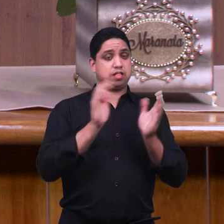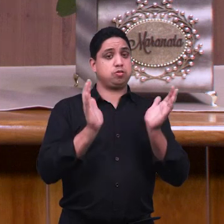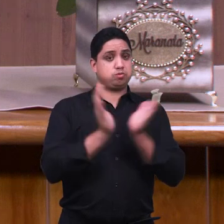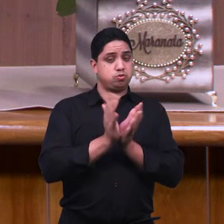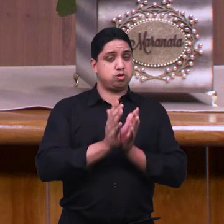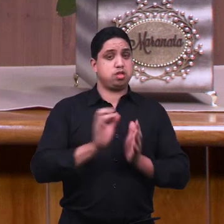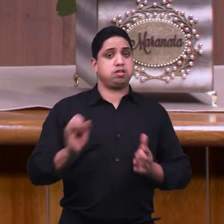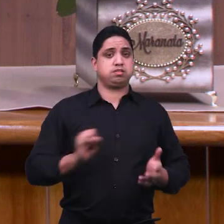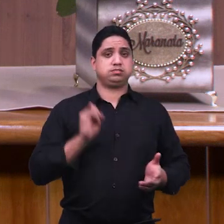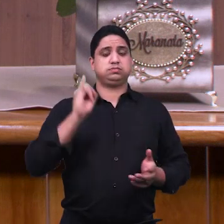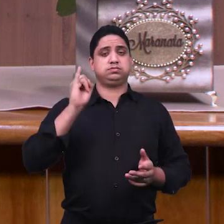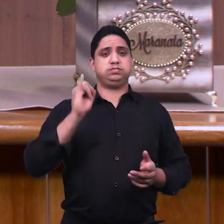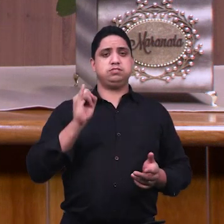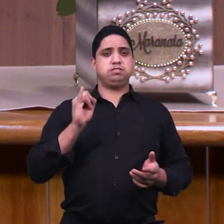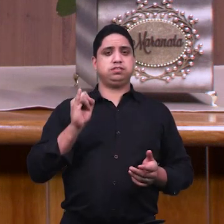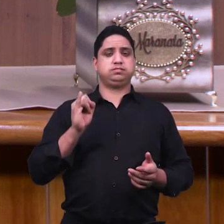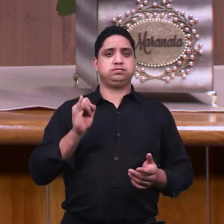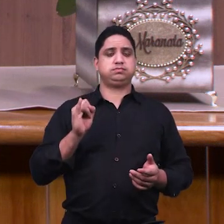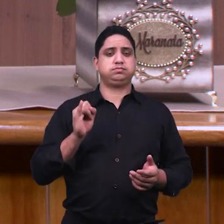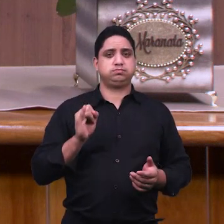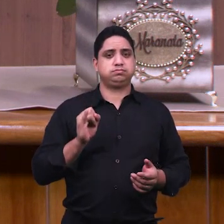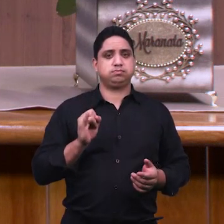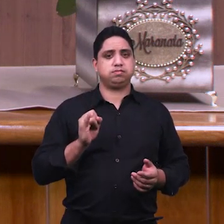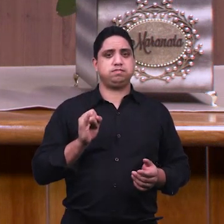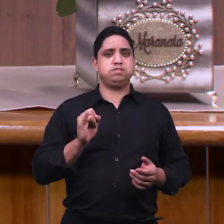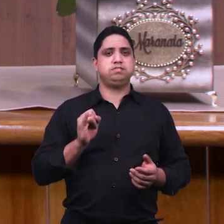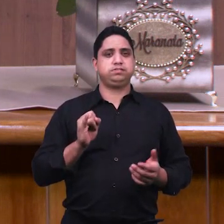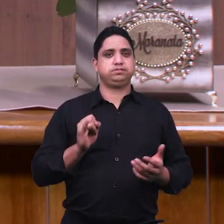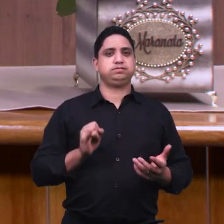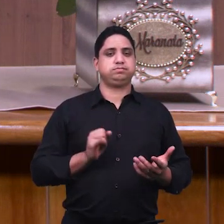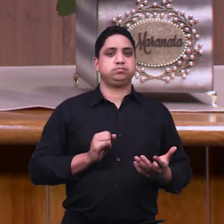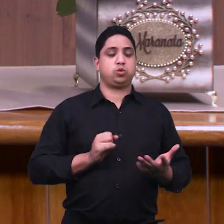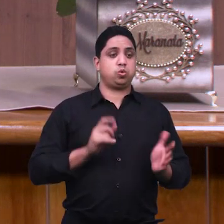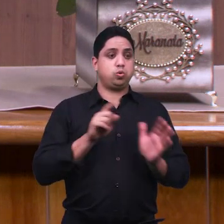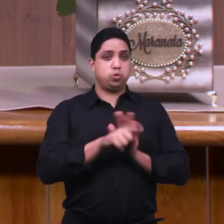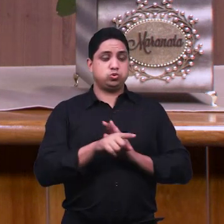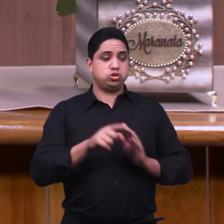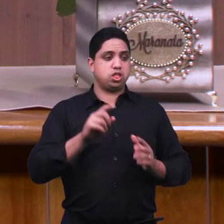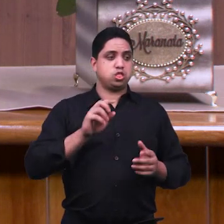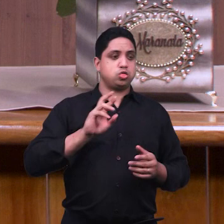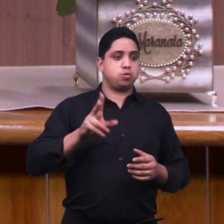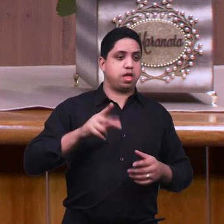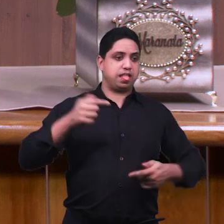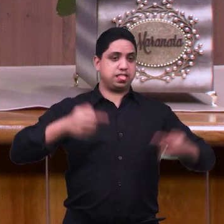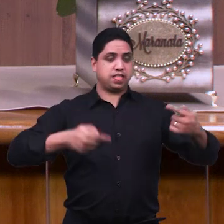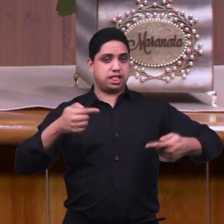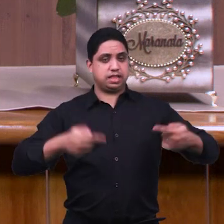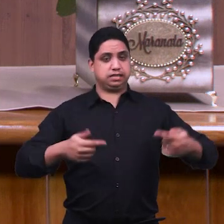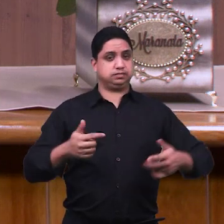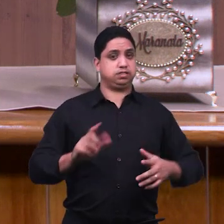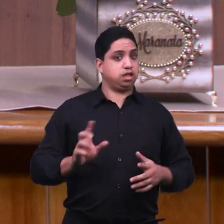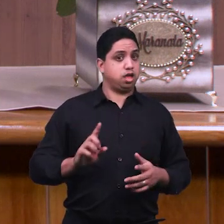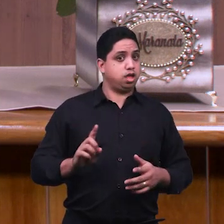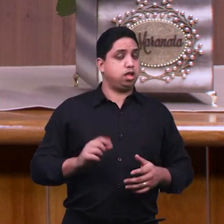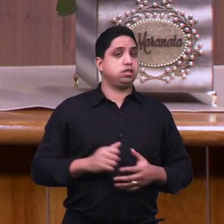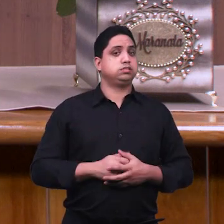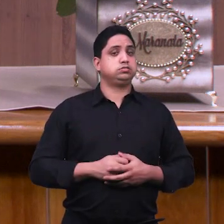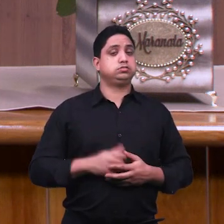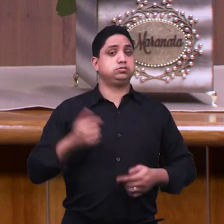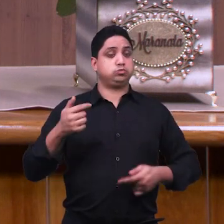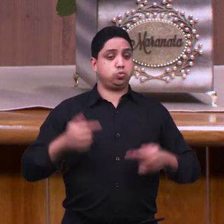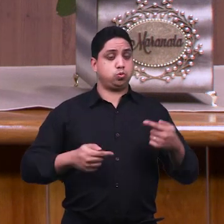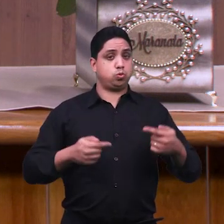lembrar, consulta não é 2-1, 1-1, 3-1, não é nada disso. Consulta é o seguinte,